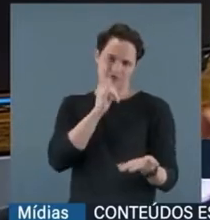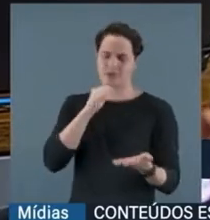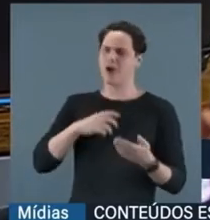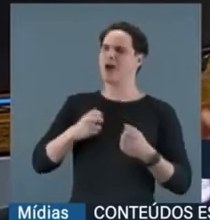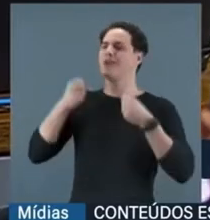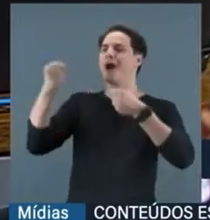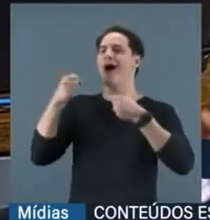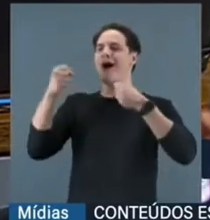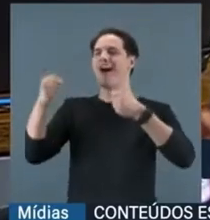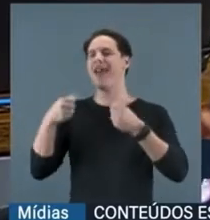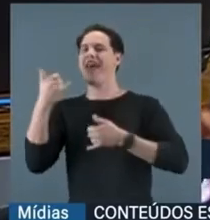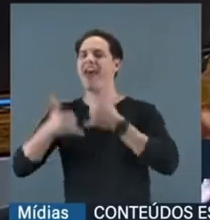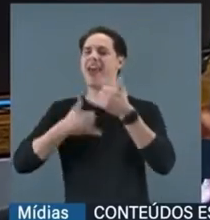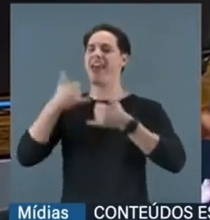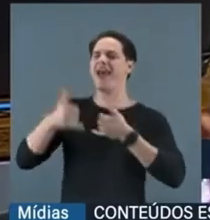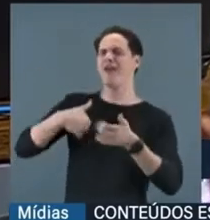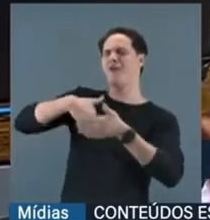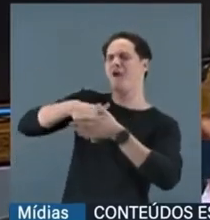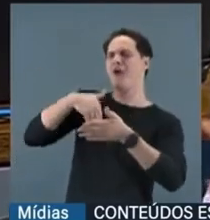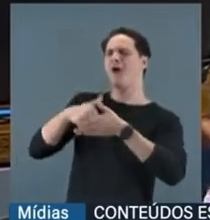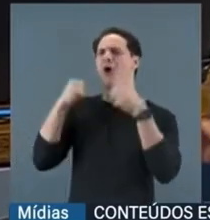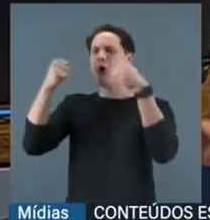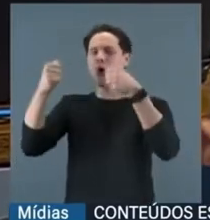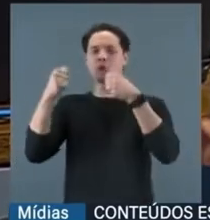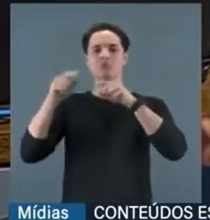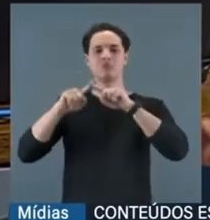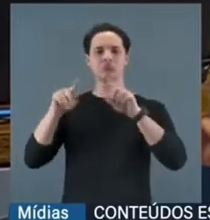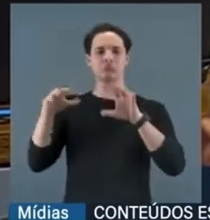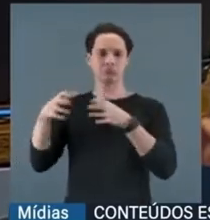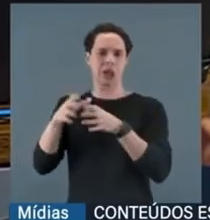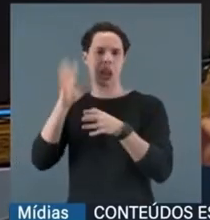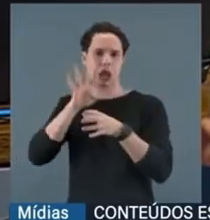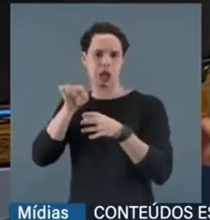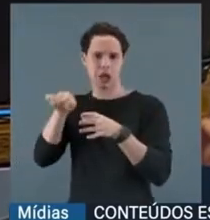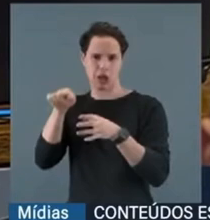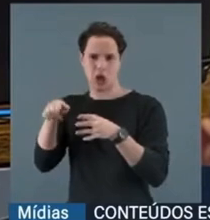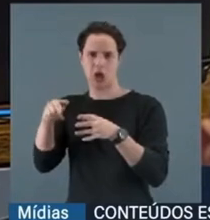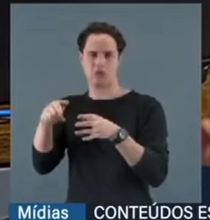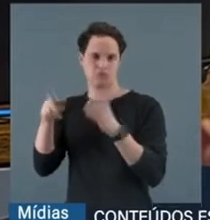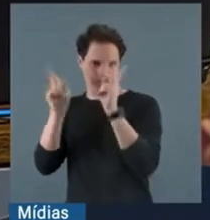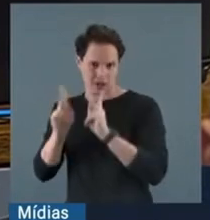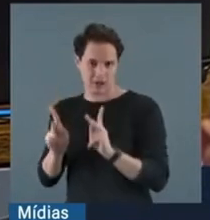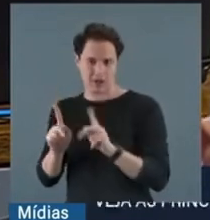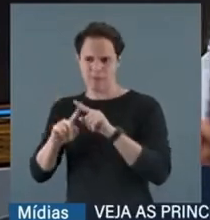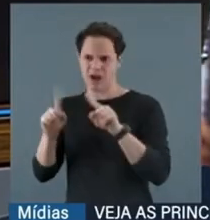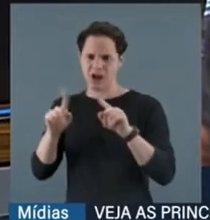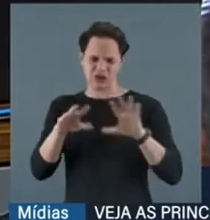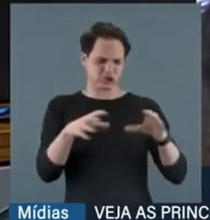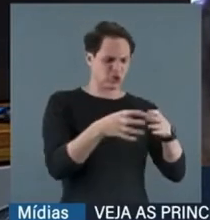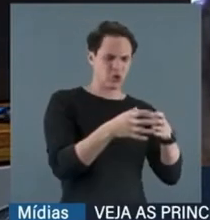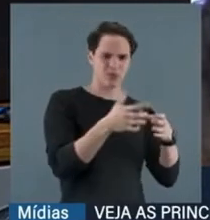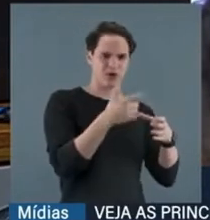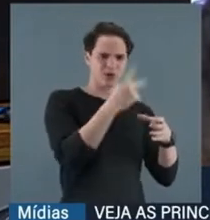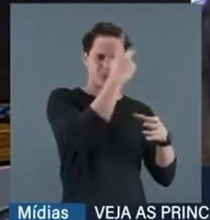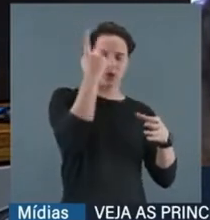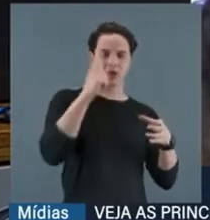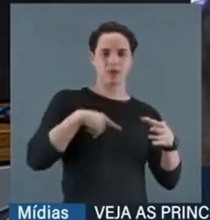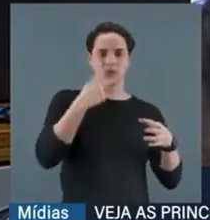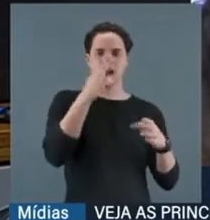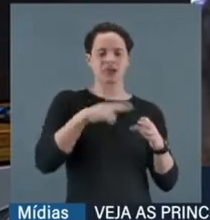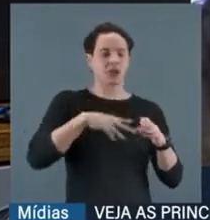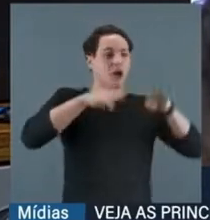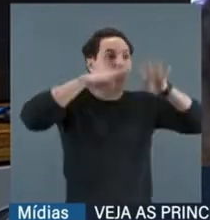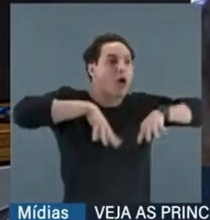atentando contra a vida de outros torcedores que não seja do seu time porque perdeu um Gol Porque